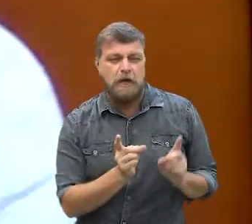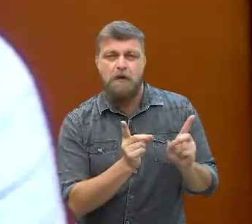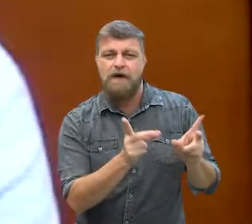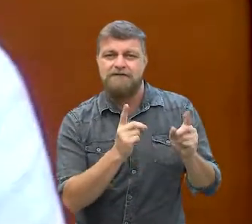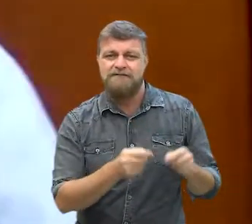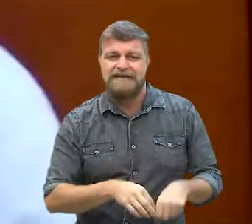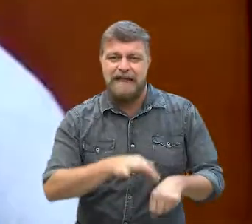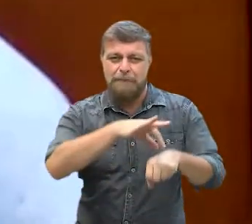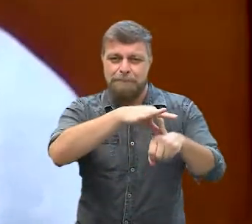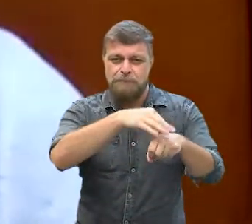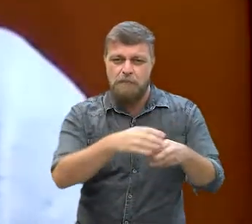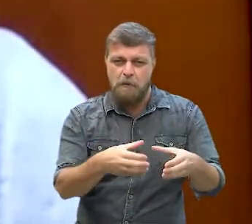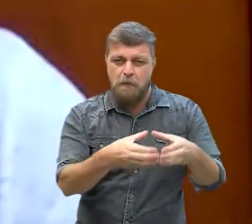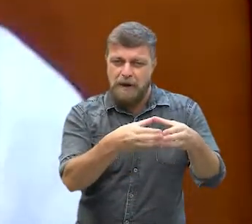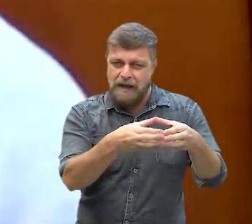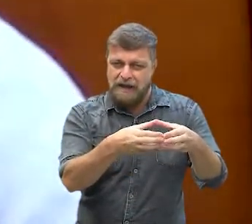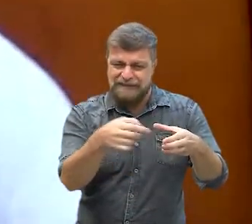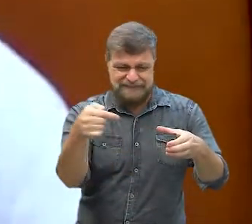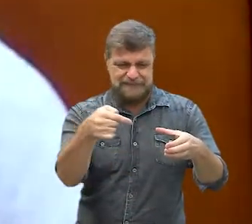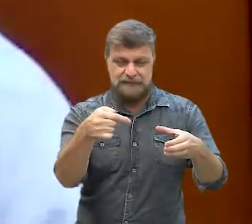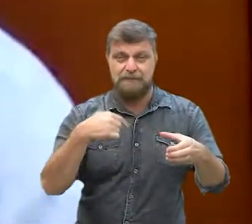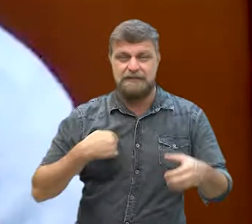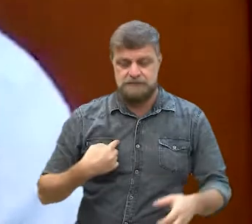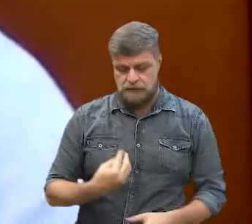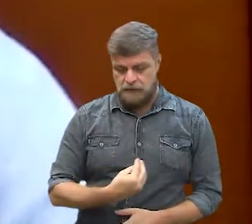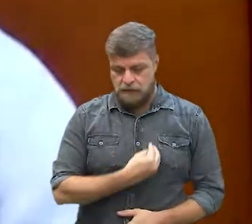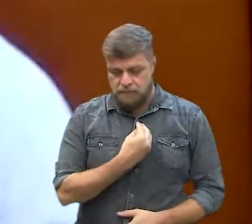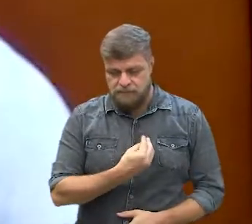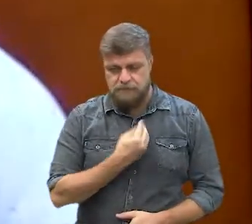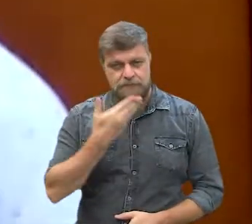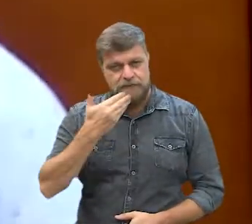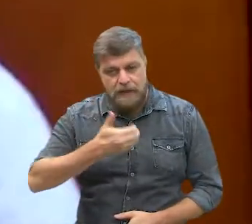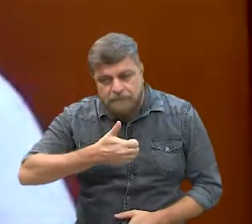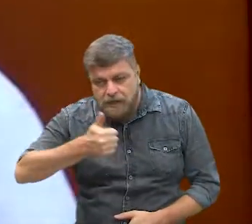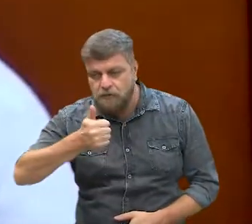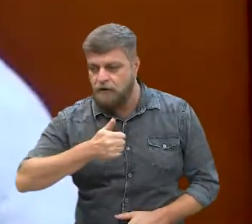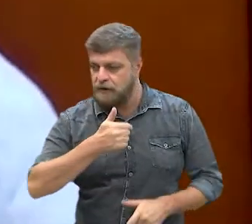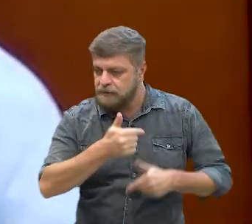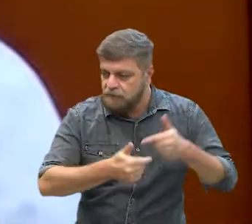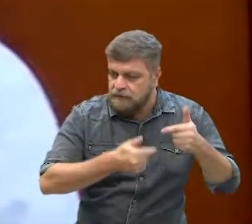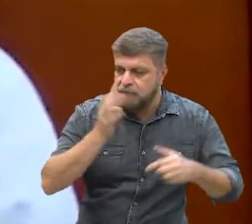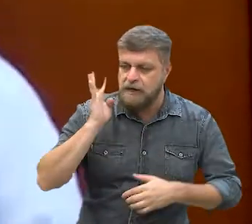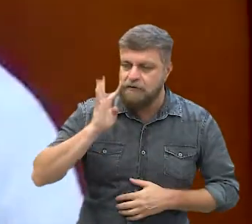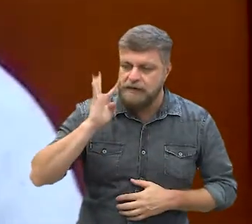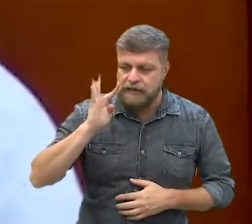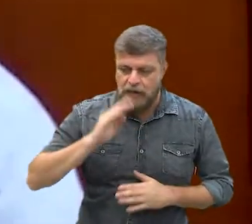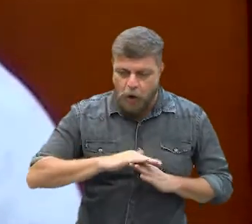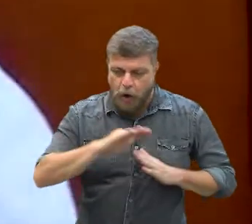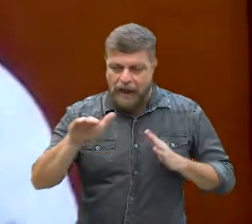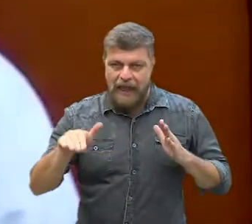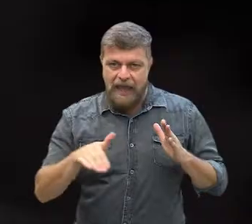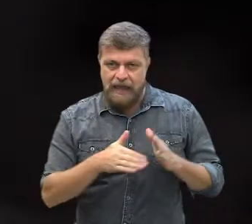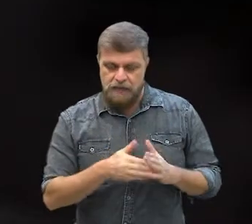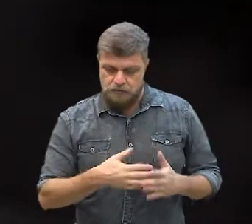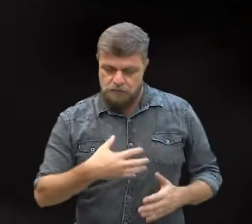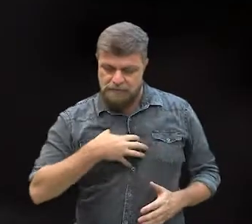um caminho onde eu possa viver melhor, né? Ter um trabalho bacana e colocar tudo que eu sei ali